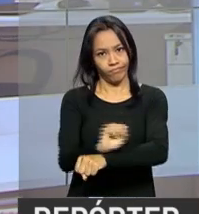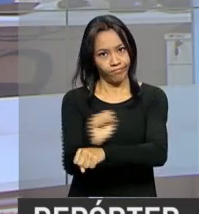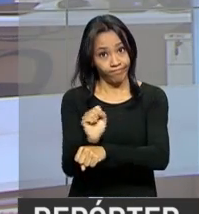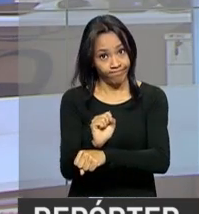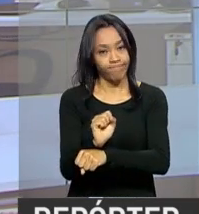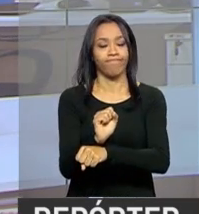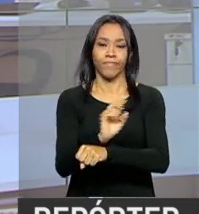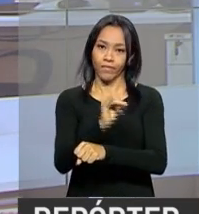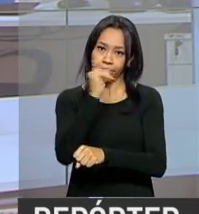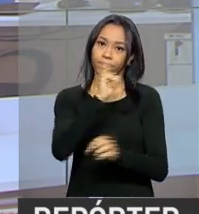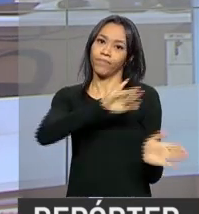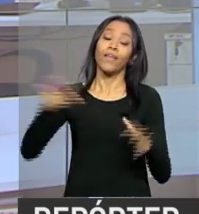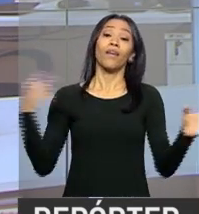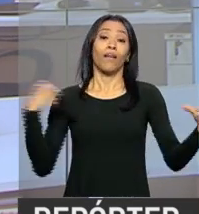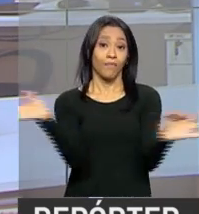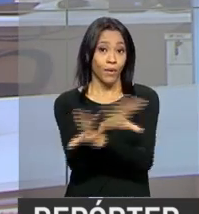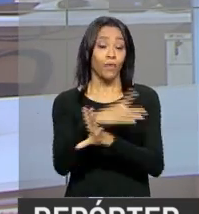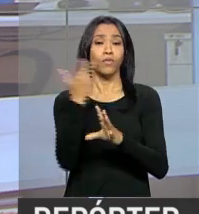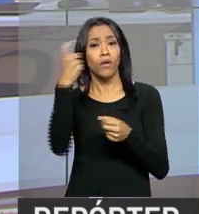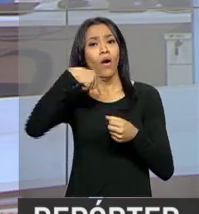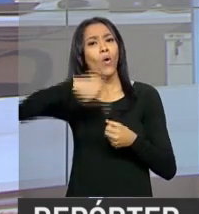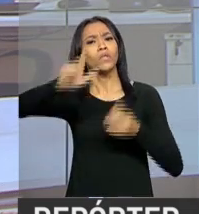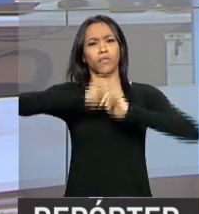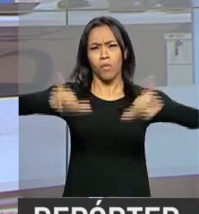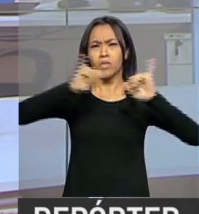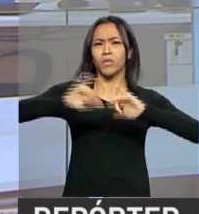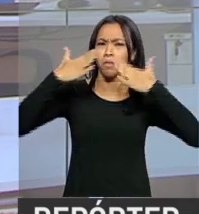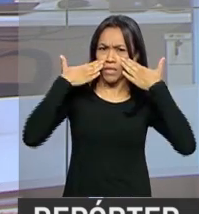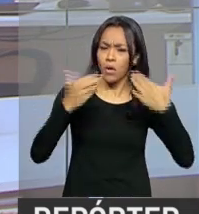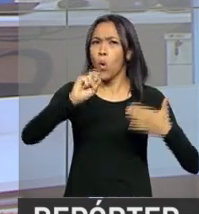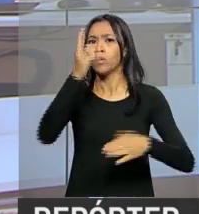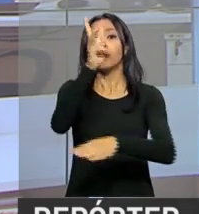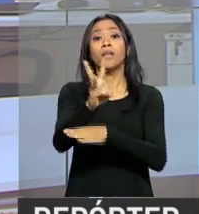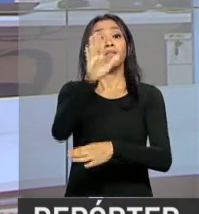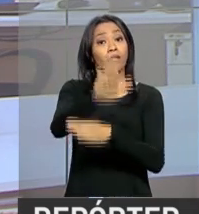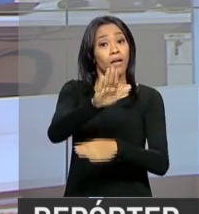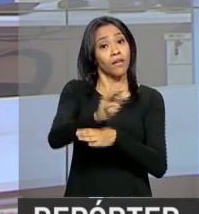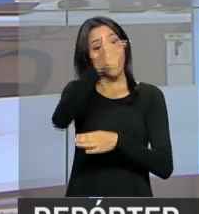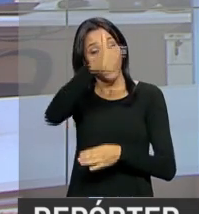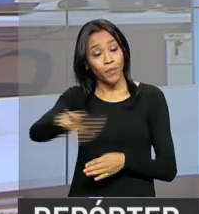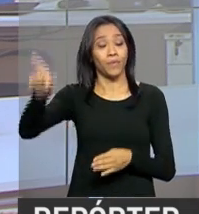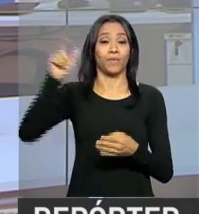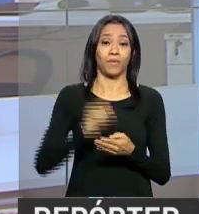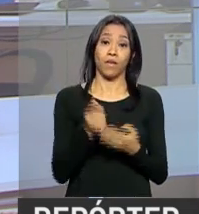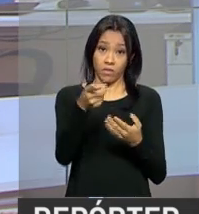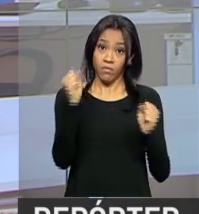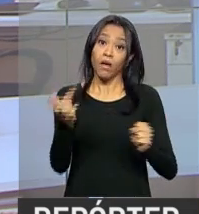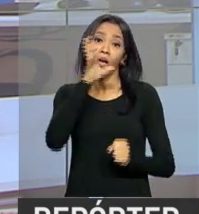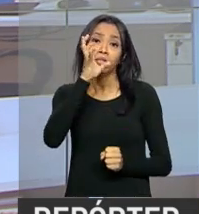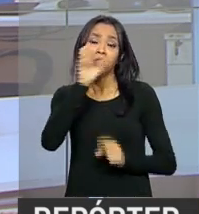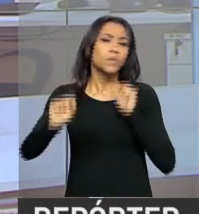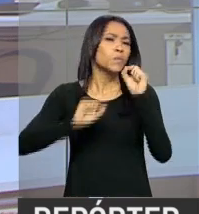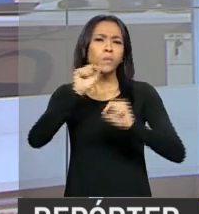Nós ficamos por aqui, voltamos a qualquer momento com outras informações ou às 15h com o próximo boletim de notícias. Acompanhe também